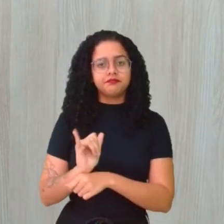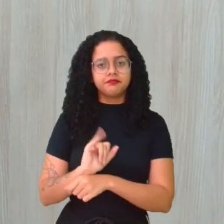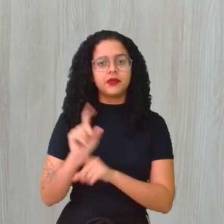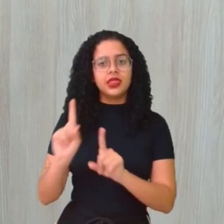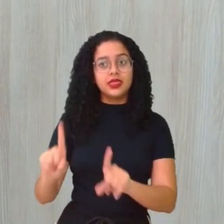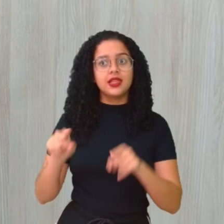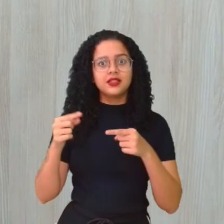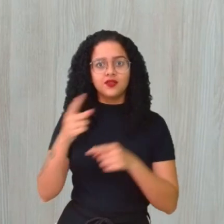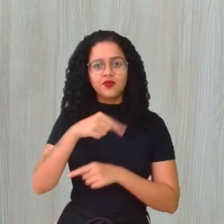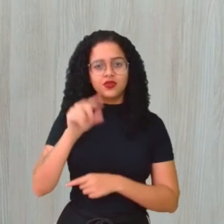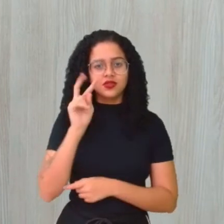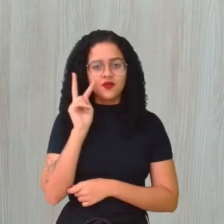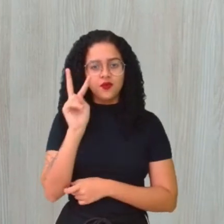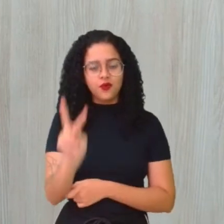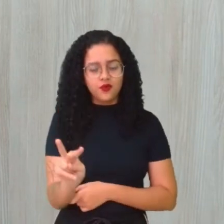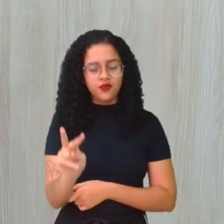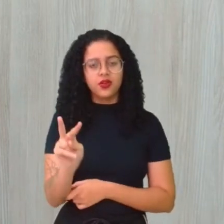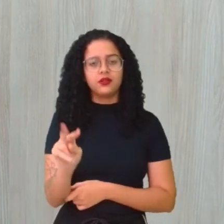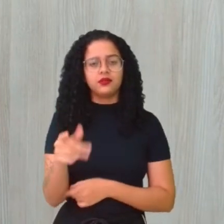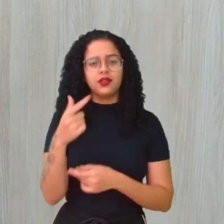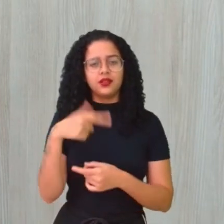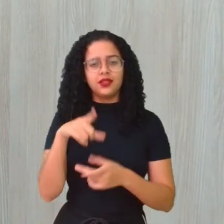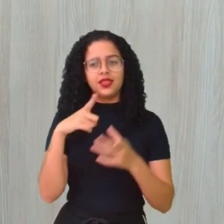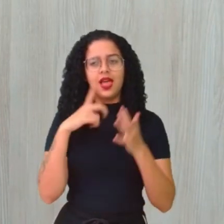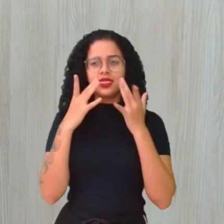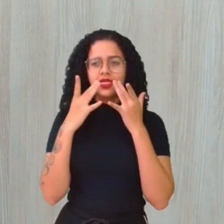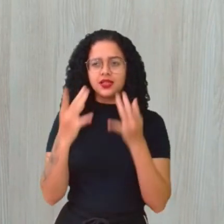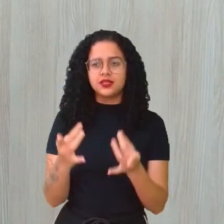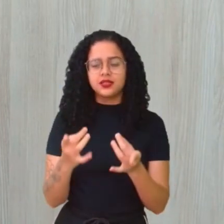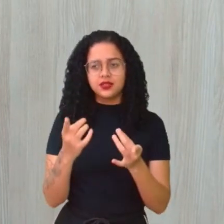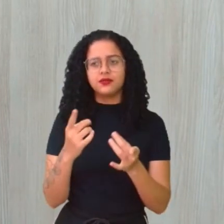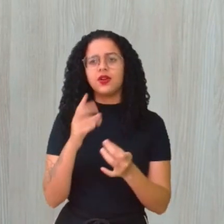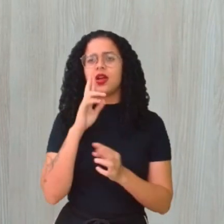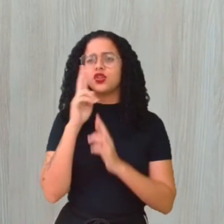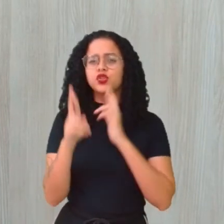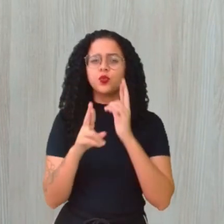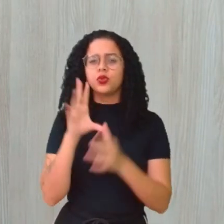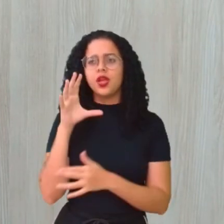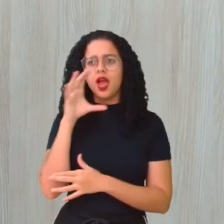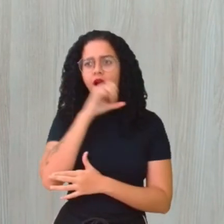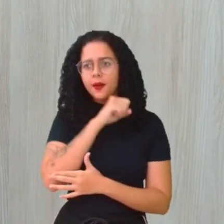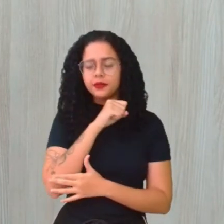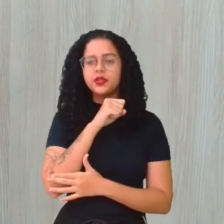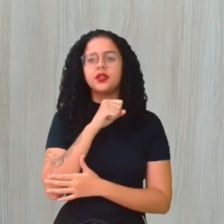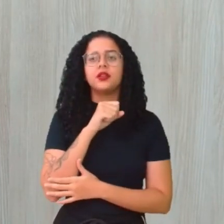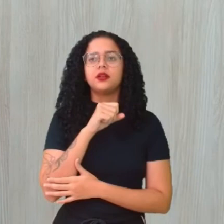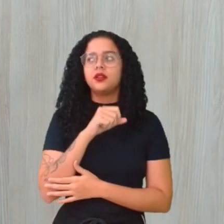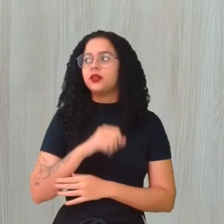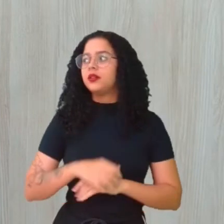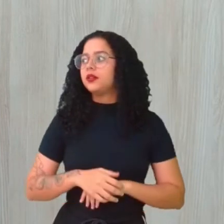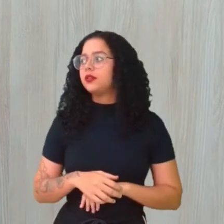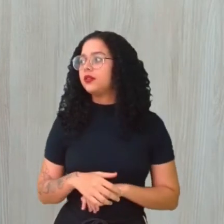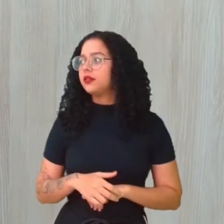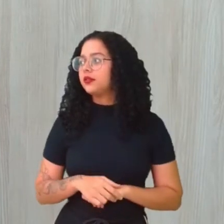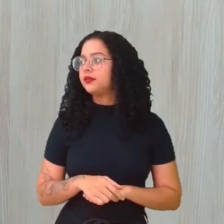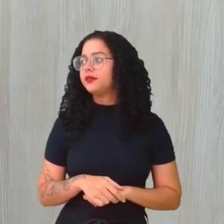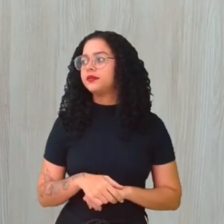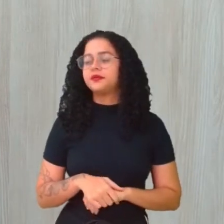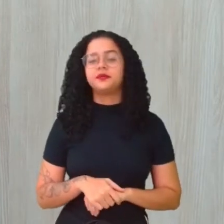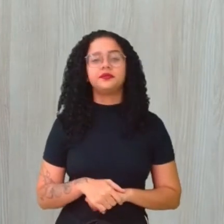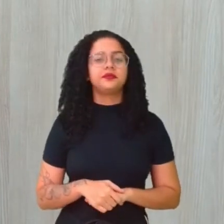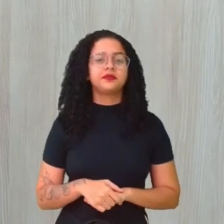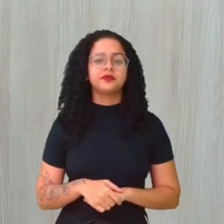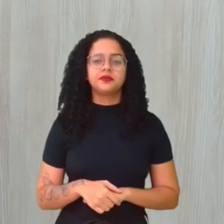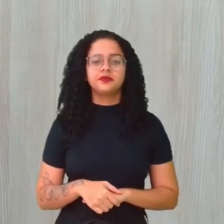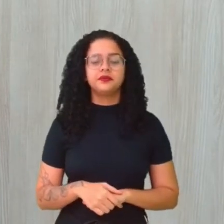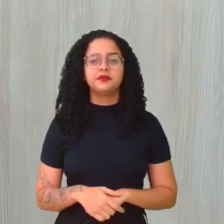desafio que vocês vão ver, se vocês prestaram bem atenção, já vai responder rapidamente, porque a gente é feito para aqui. Exatamente,